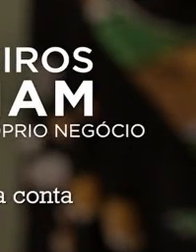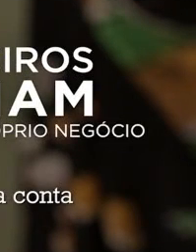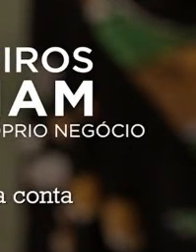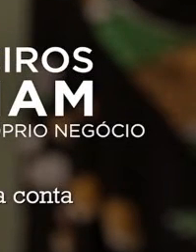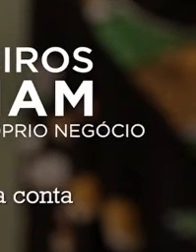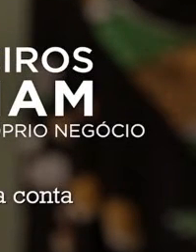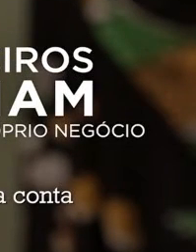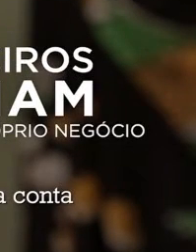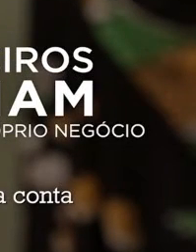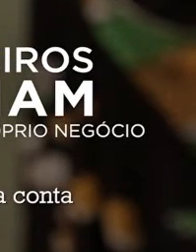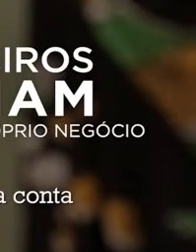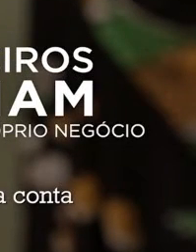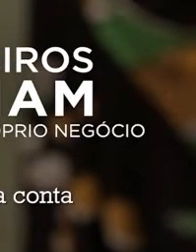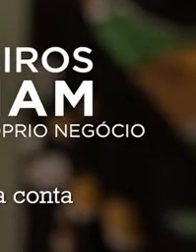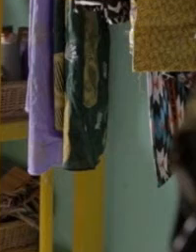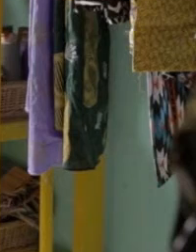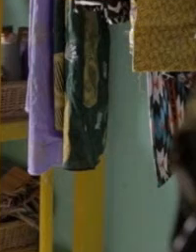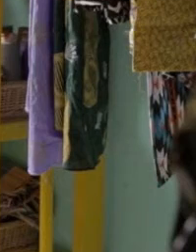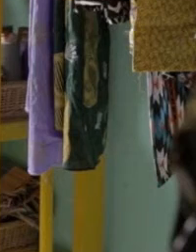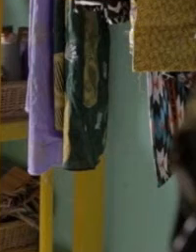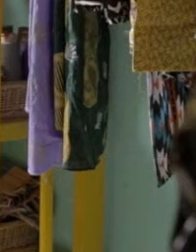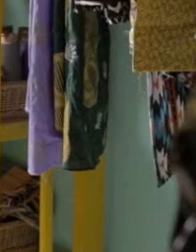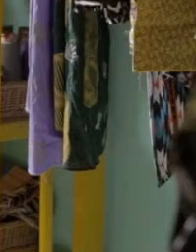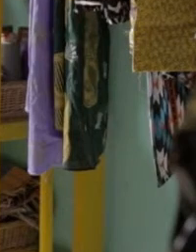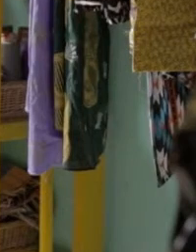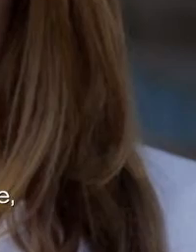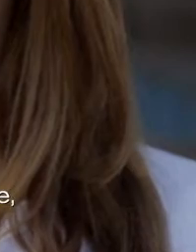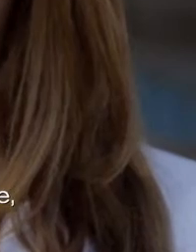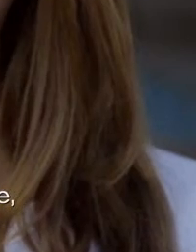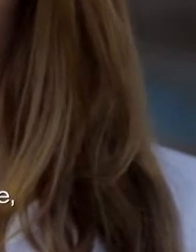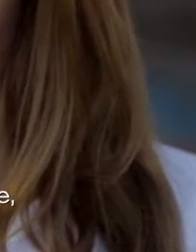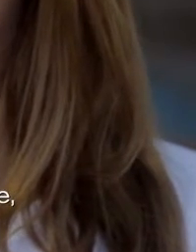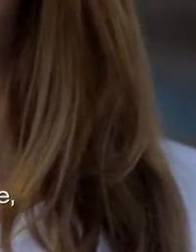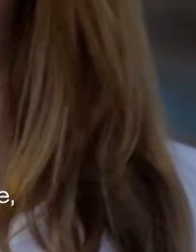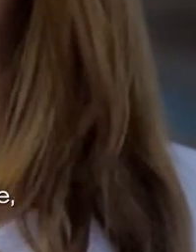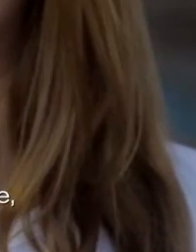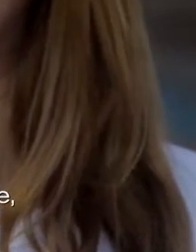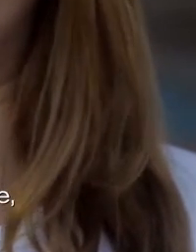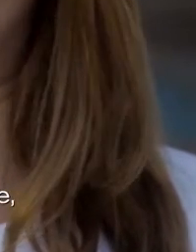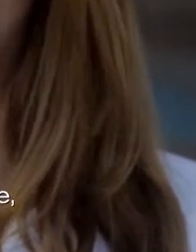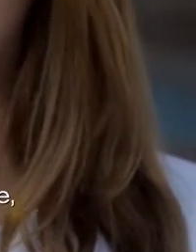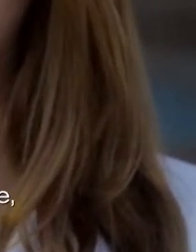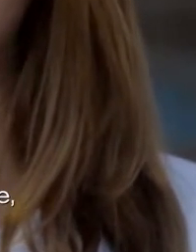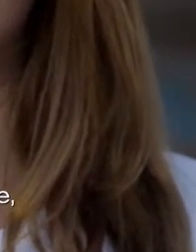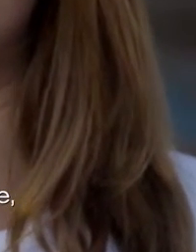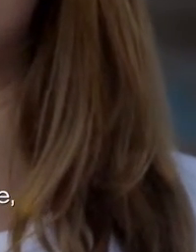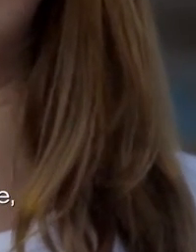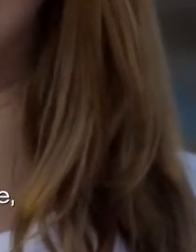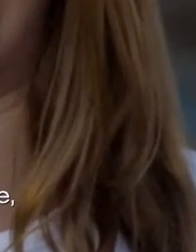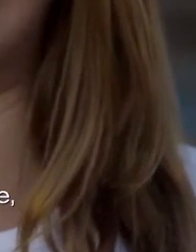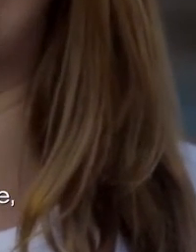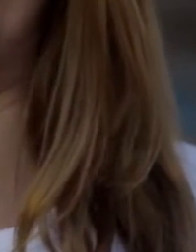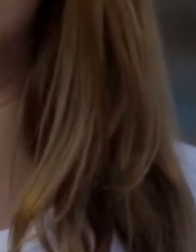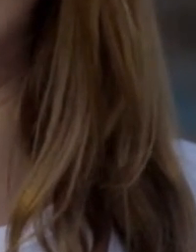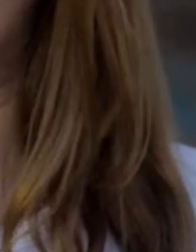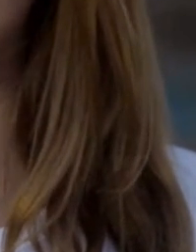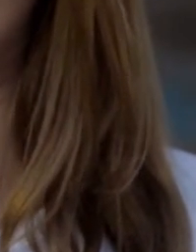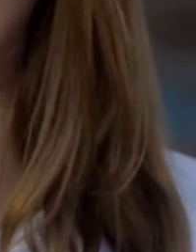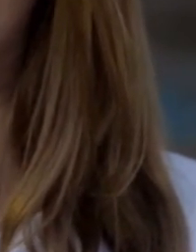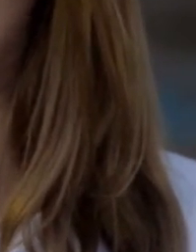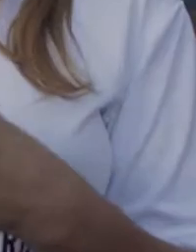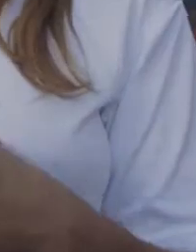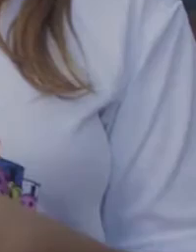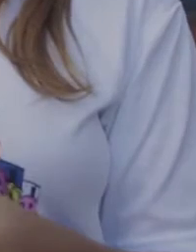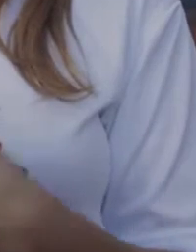torno de R$150 na conta. Eu falei, cara, eu vou investir nisso. Algumas colegas falaram, olha, vai lá e se inscreve, vai receber o